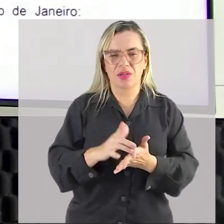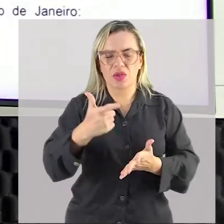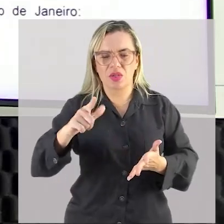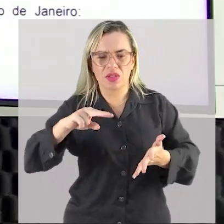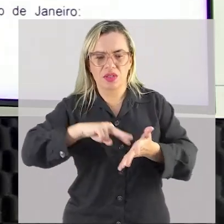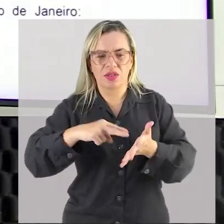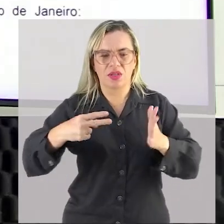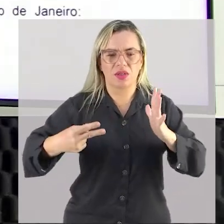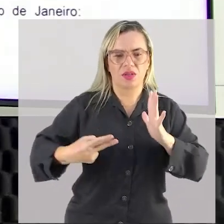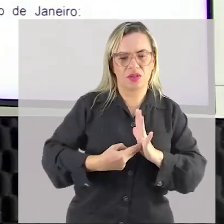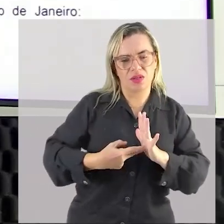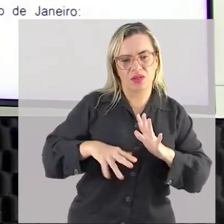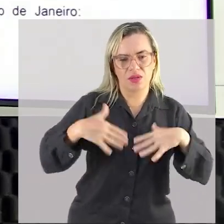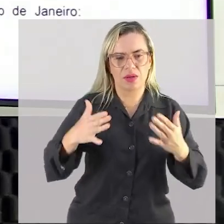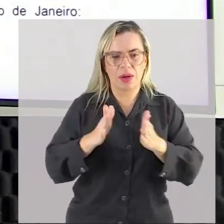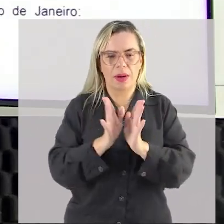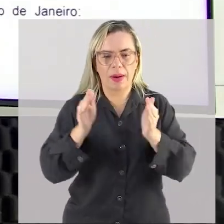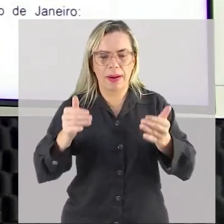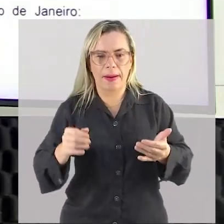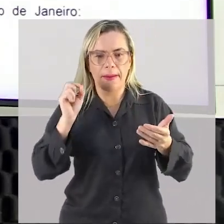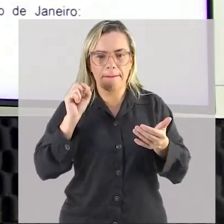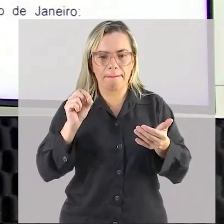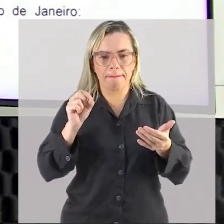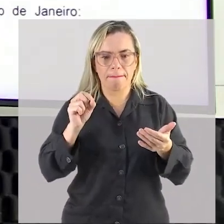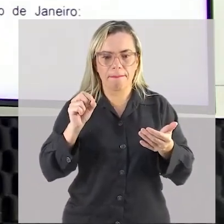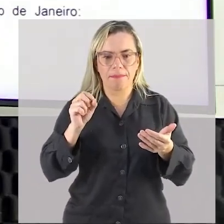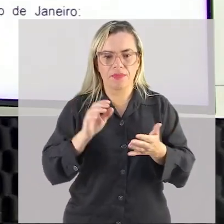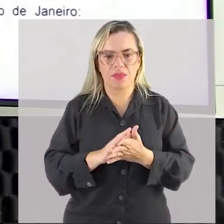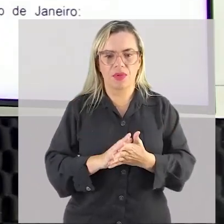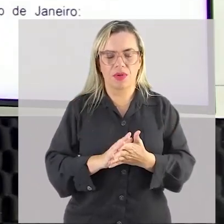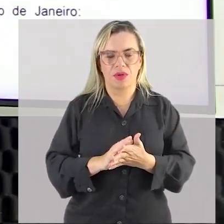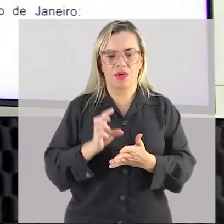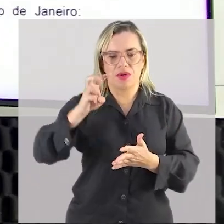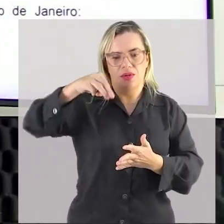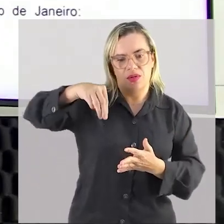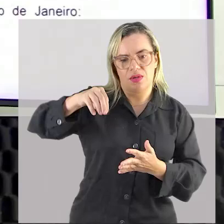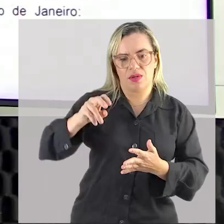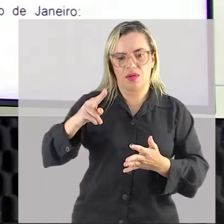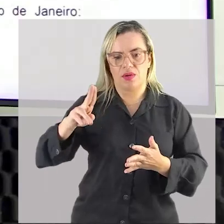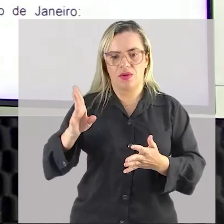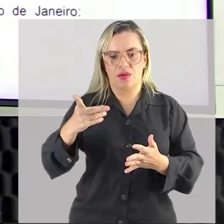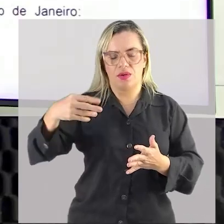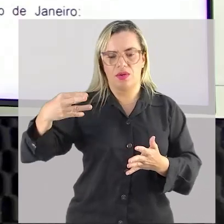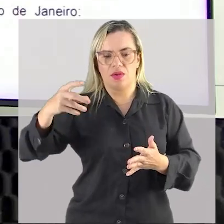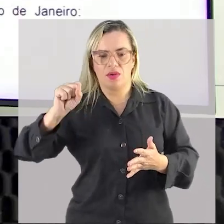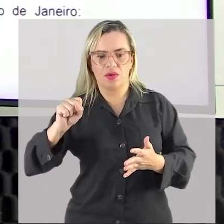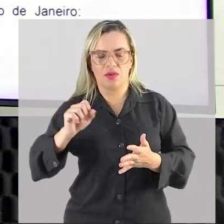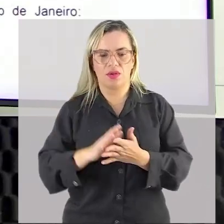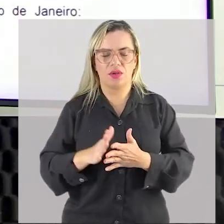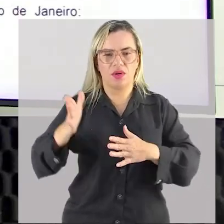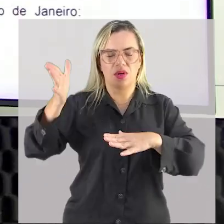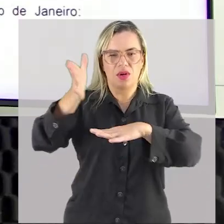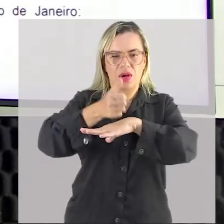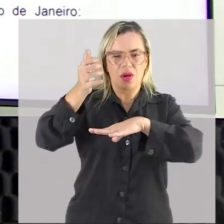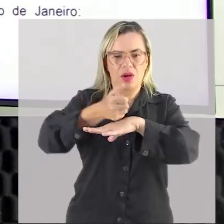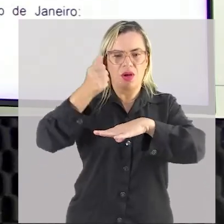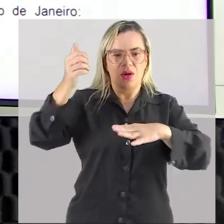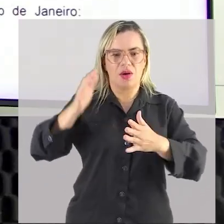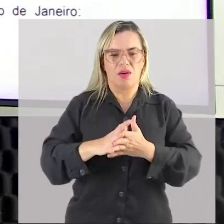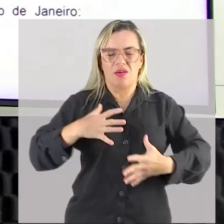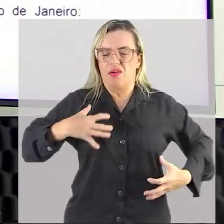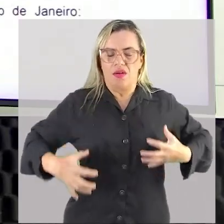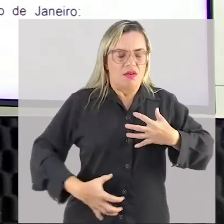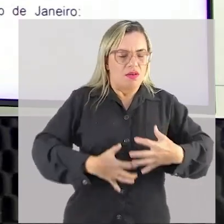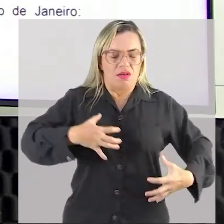sentido Então observa que o meu Deus né esse vocativo de de